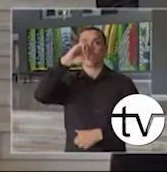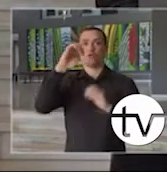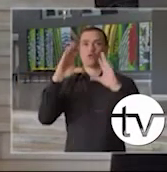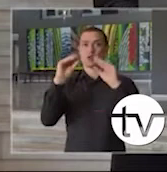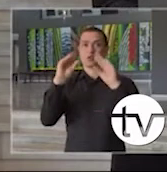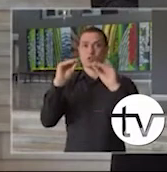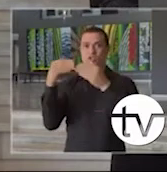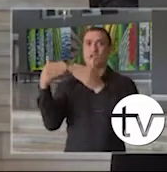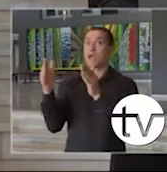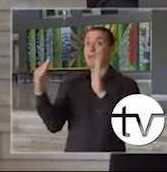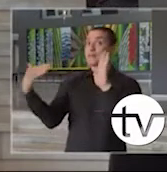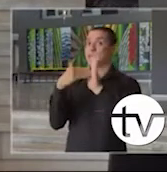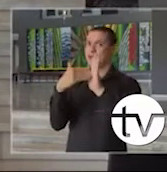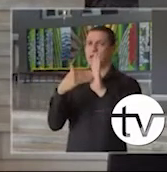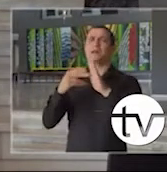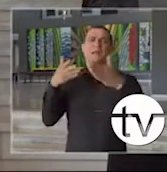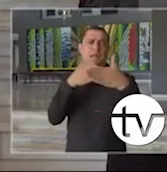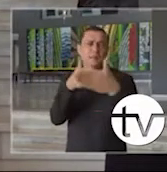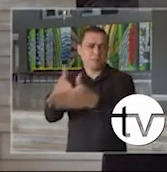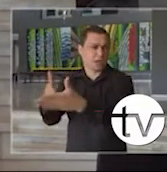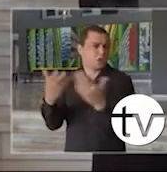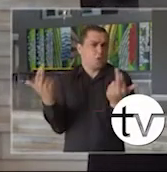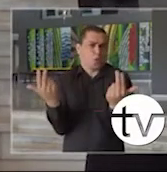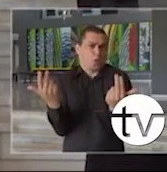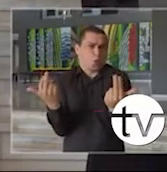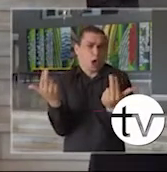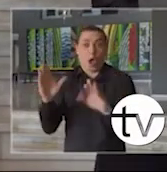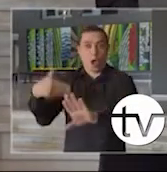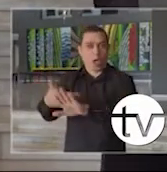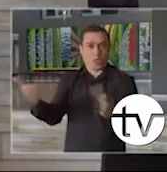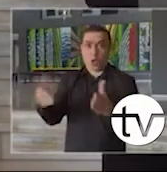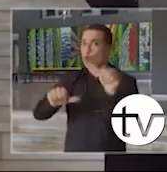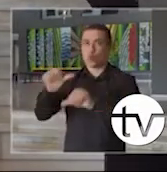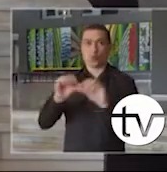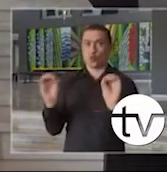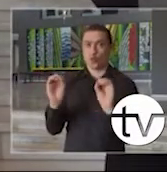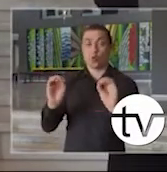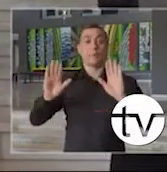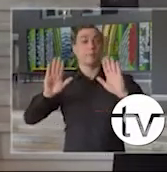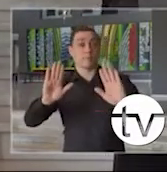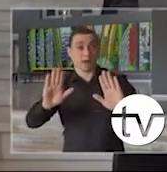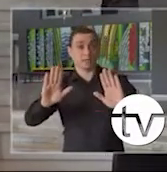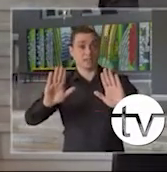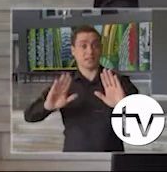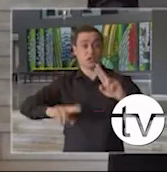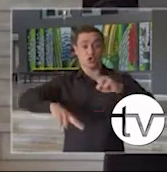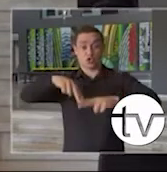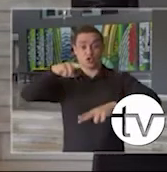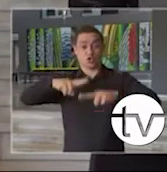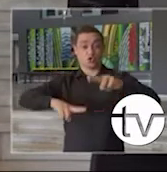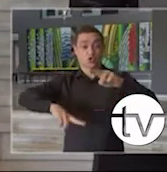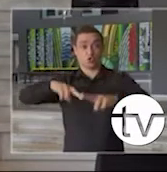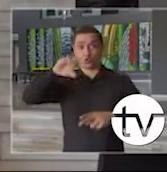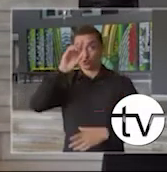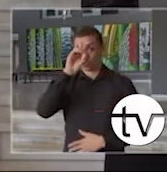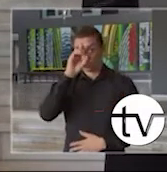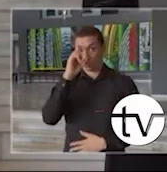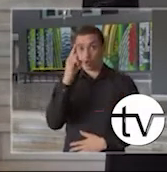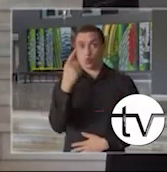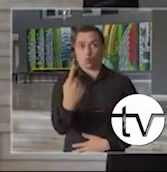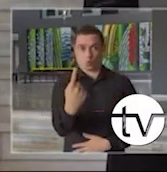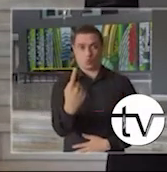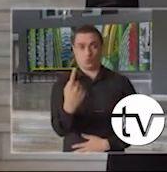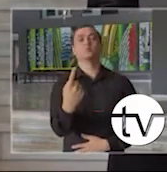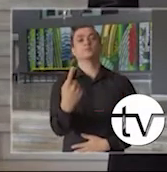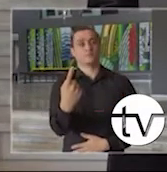com as mesmas limitações que estão em vigor Porém, a partir do dia 1º de junho